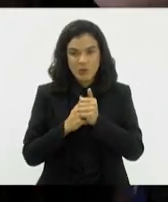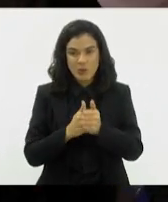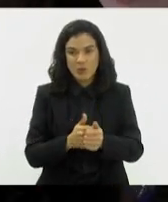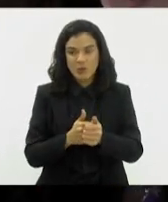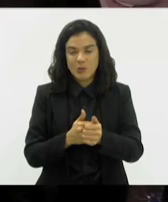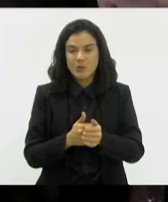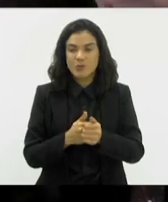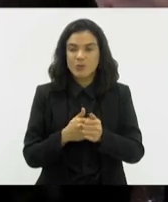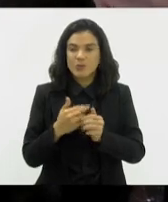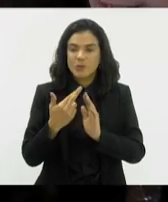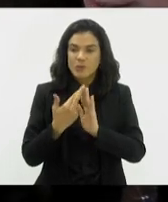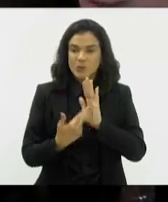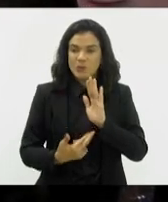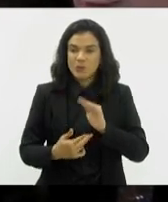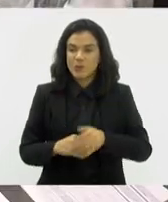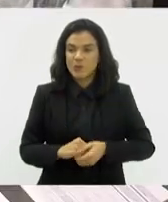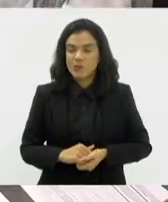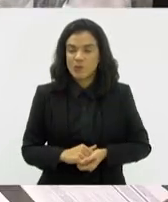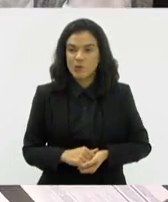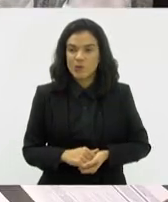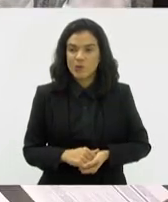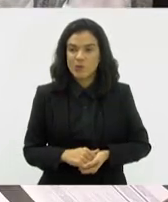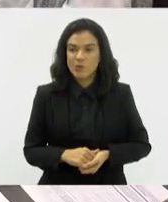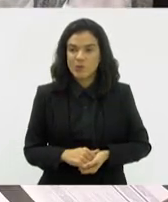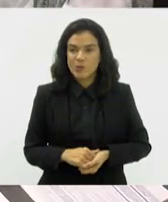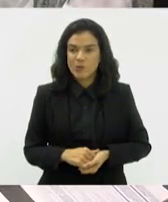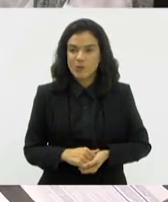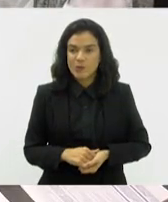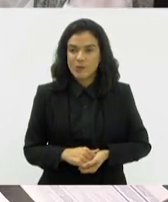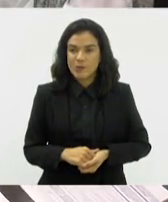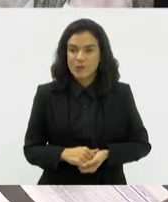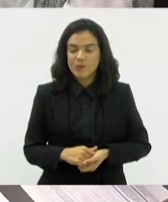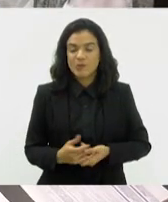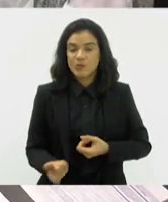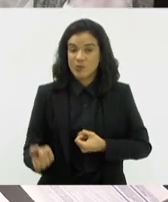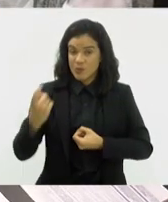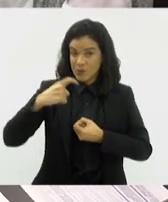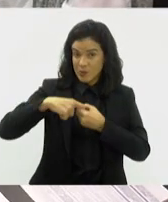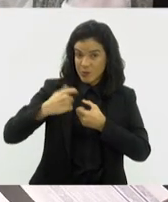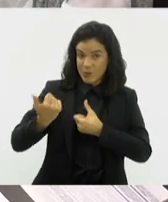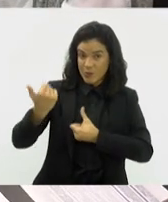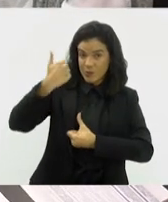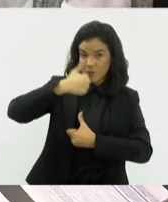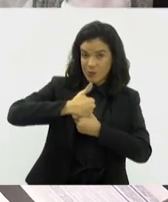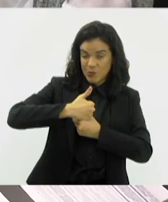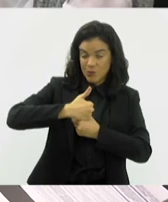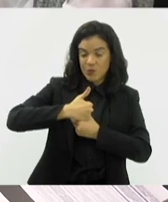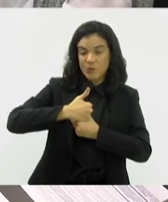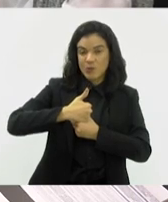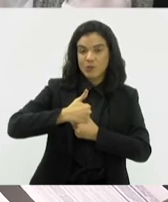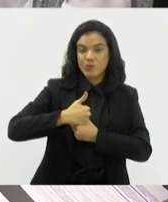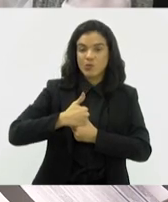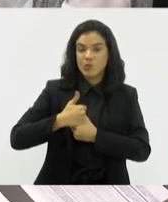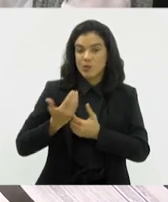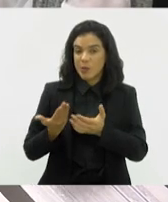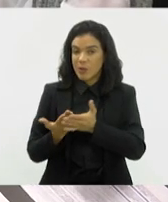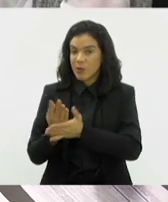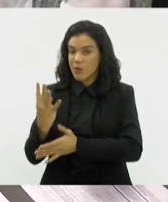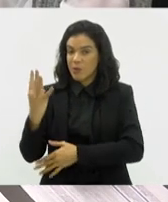Acompanho o relator. Bom, reassumo a presidência. Foi aprovado por 4